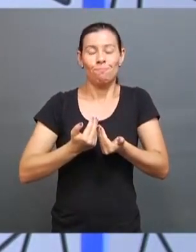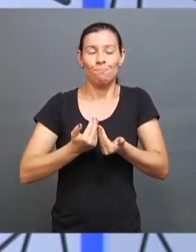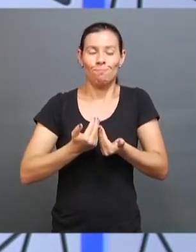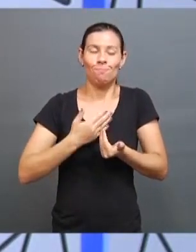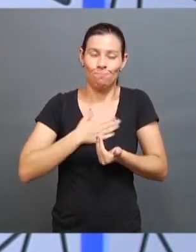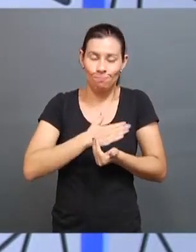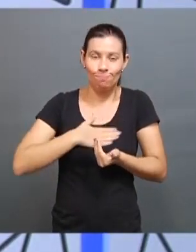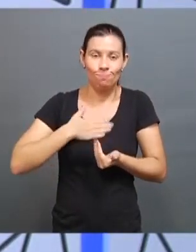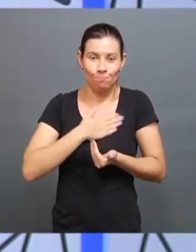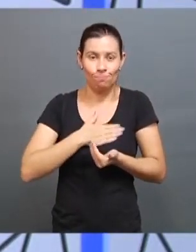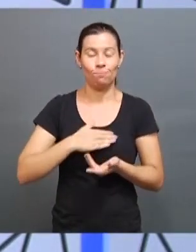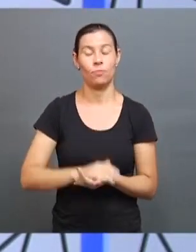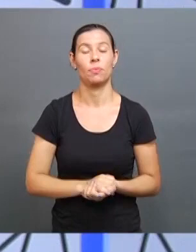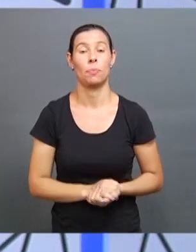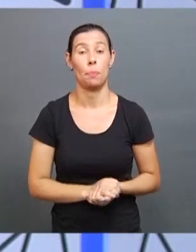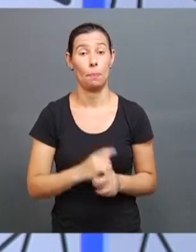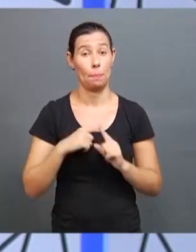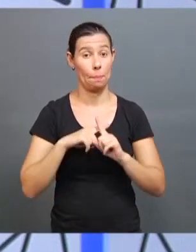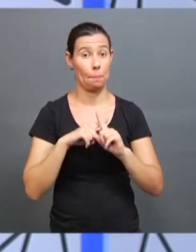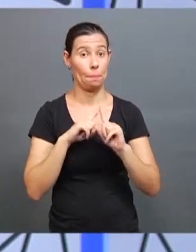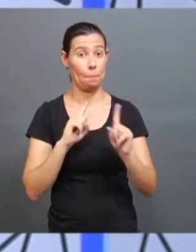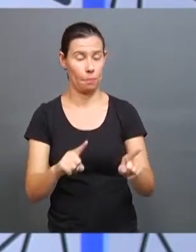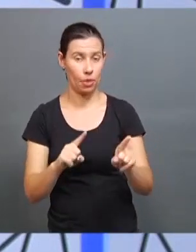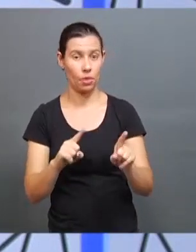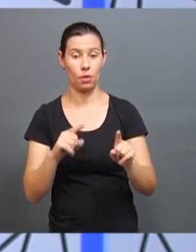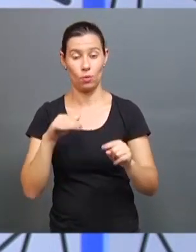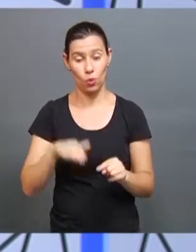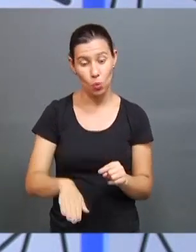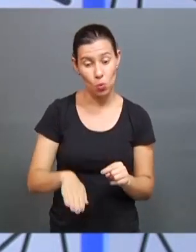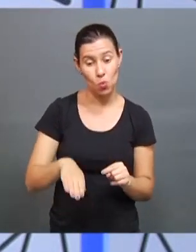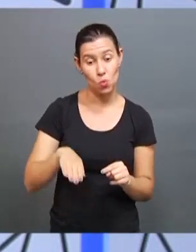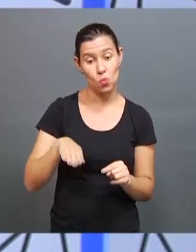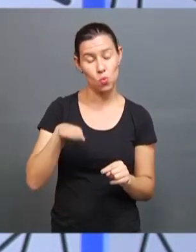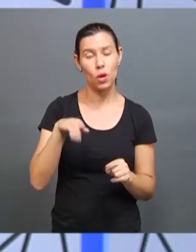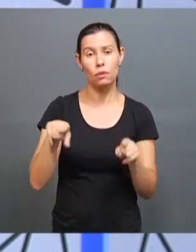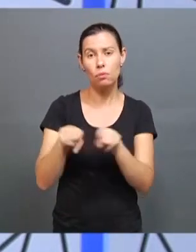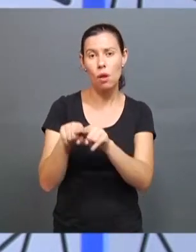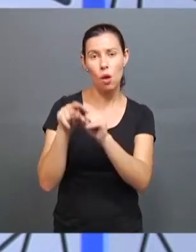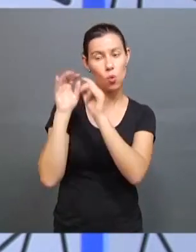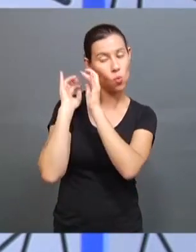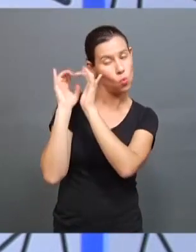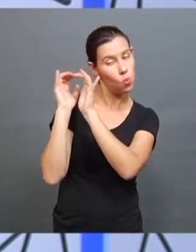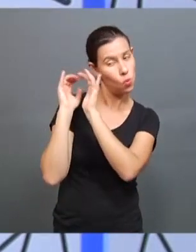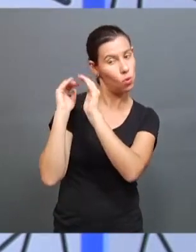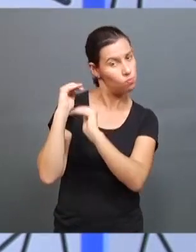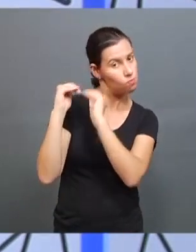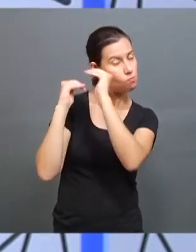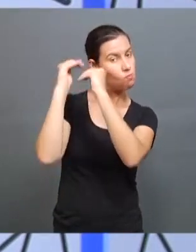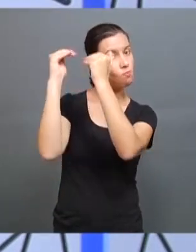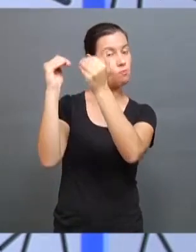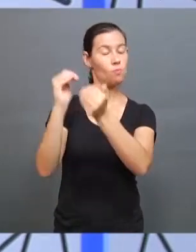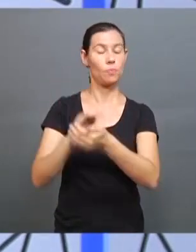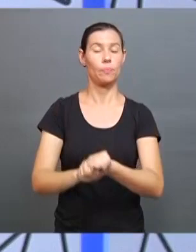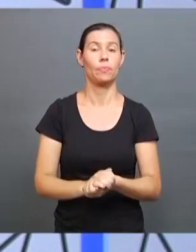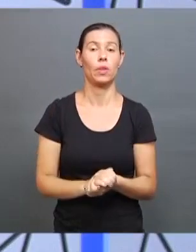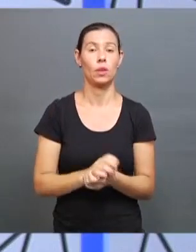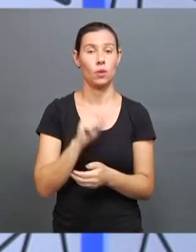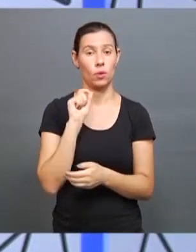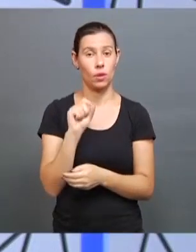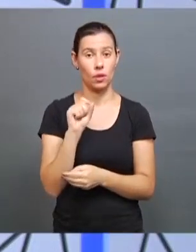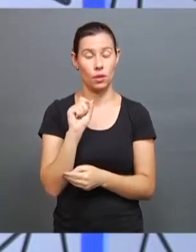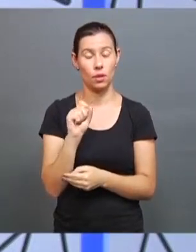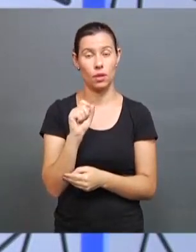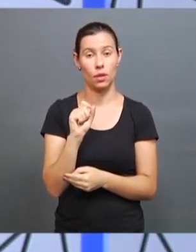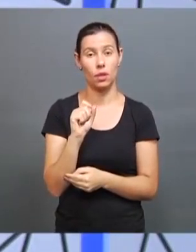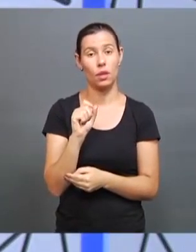Mas de acordo, sim, com a evolução, com o desenvolvimento psíquico e emocional dessa criança, ela vai exercendo